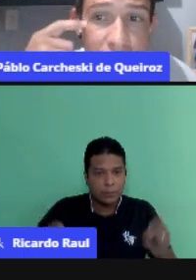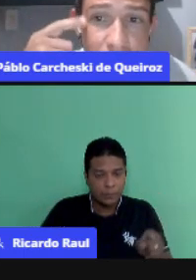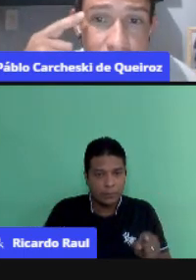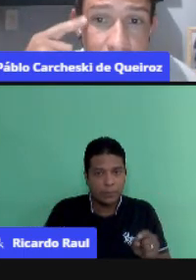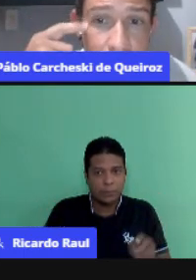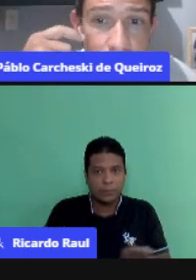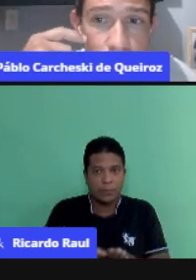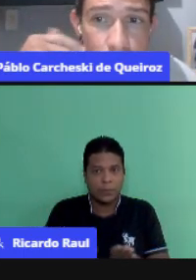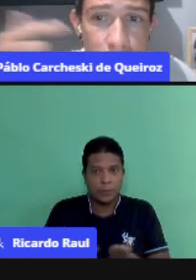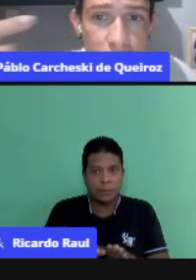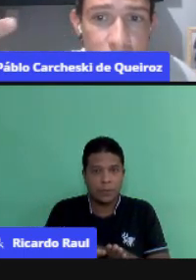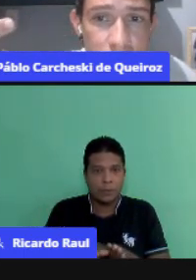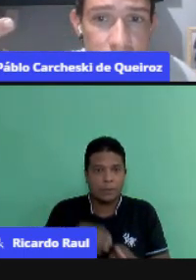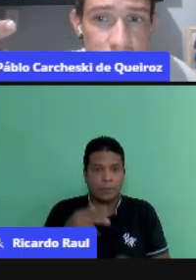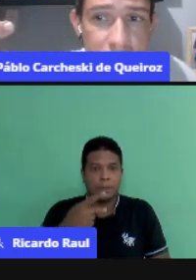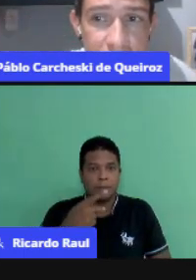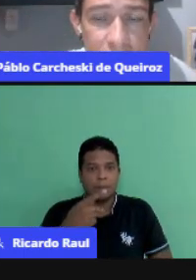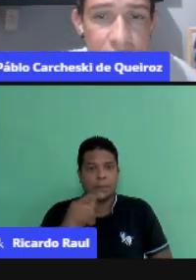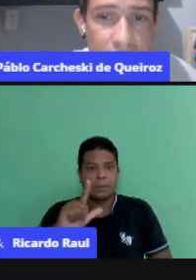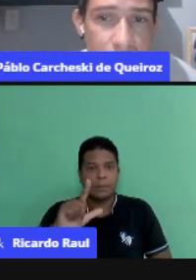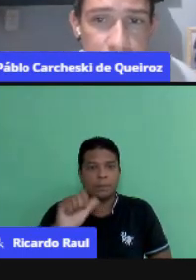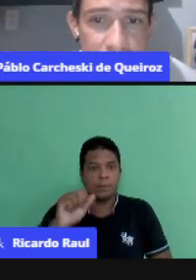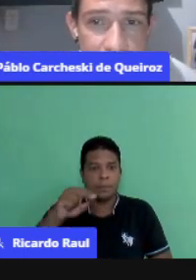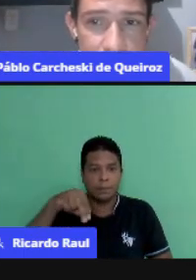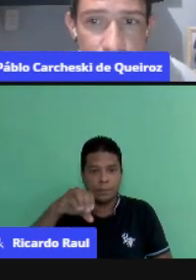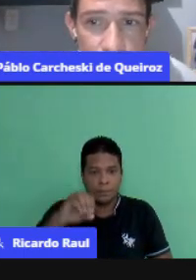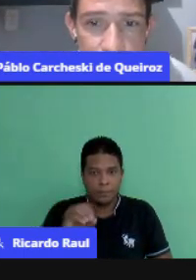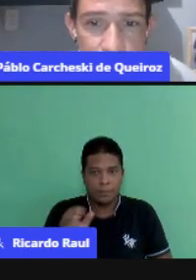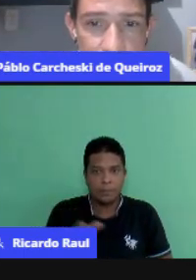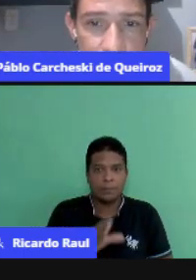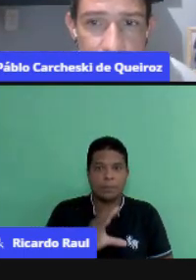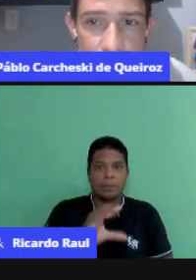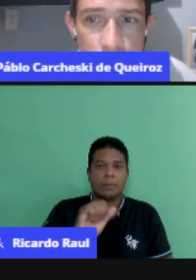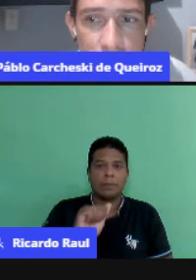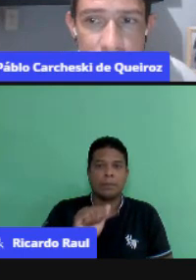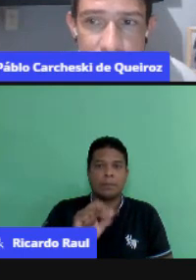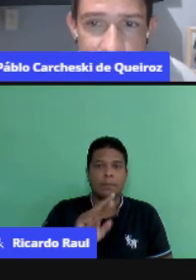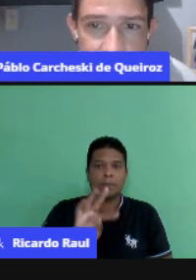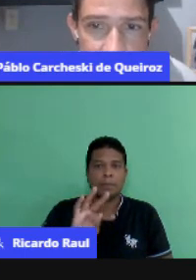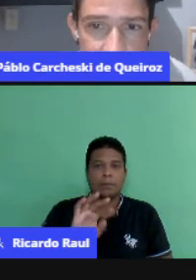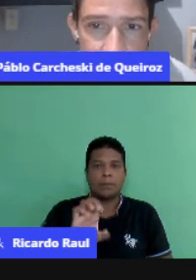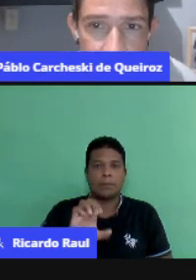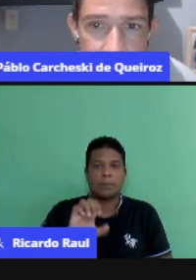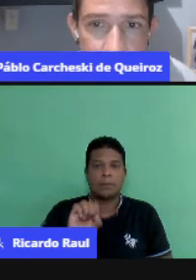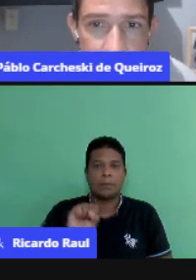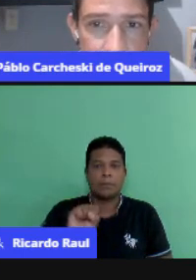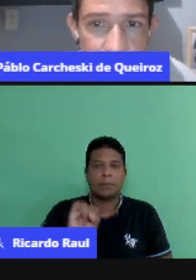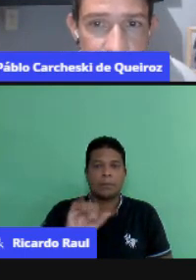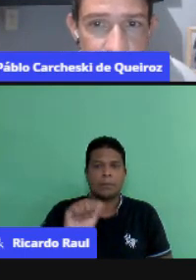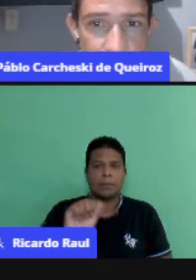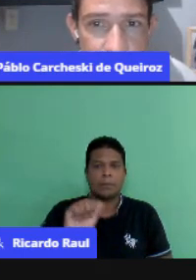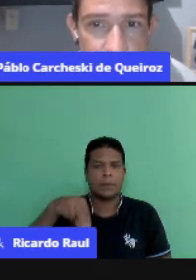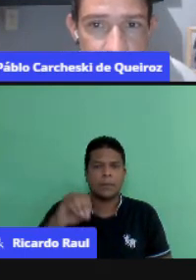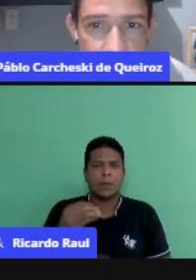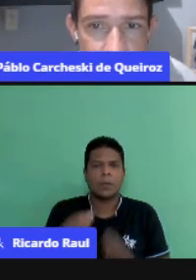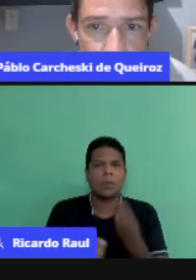plano cartesiano, né? Então, como que seria a representação disso, né, no plano cartesiano, né? Então, aqui a gente, né, se